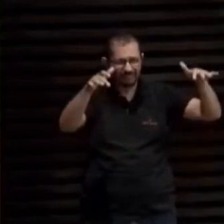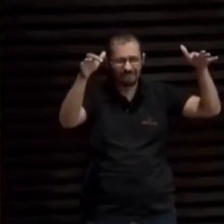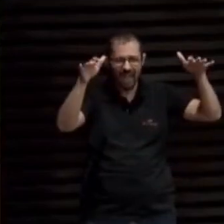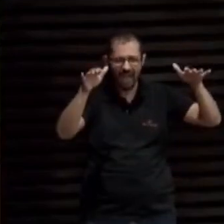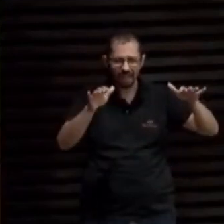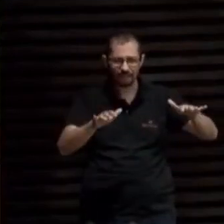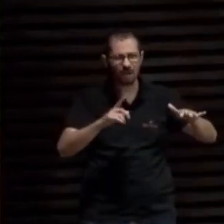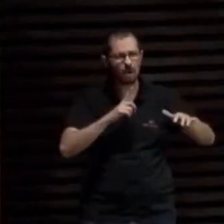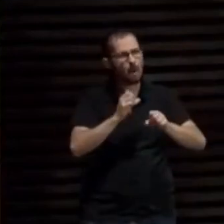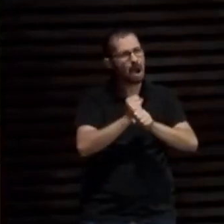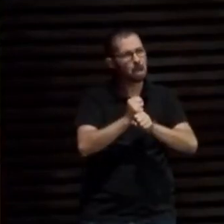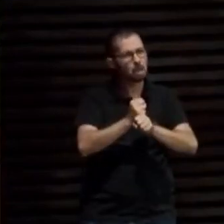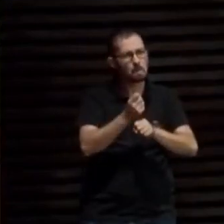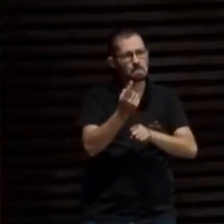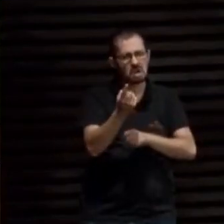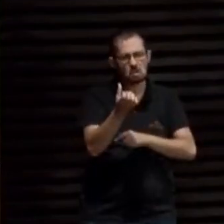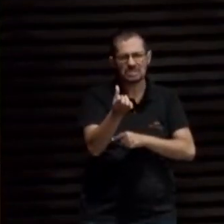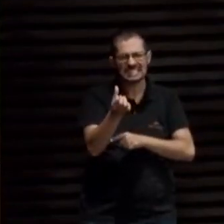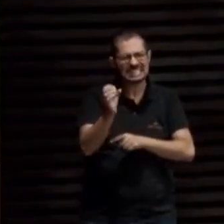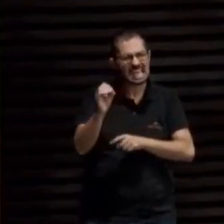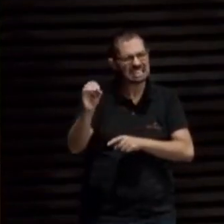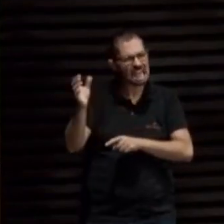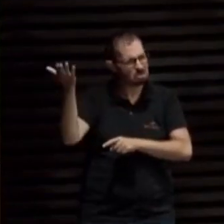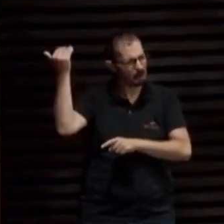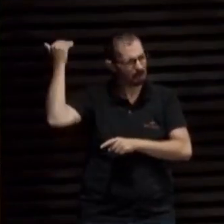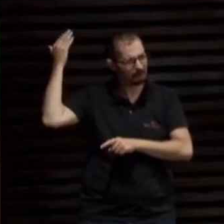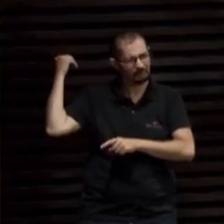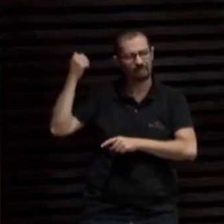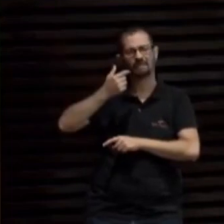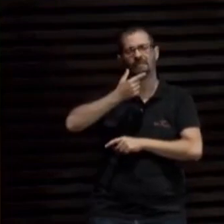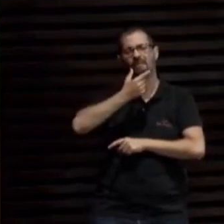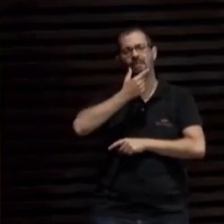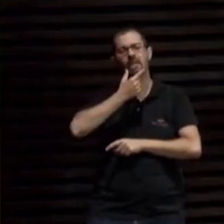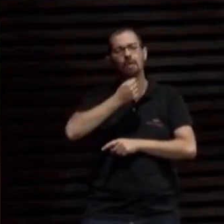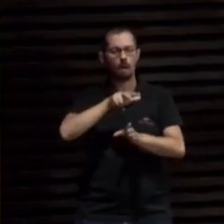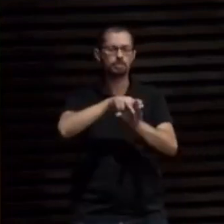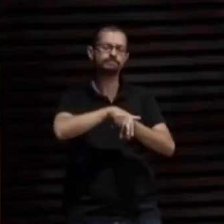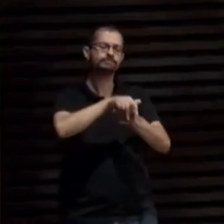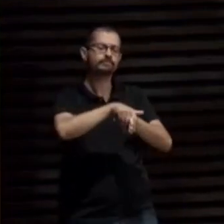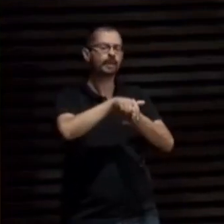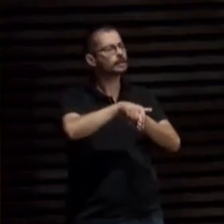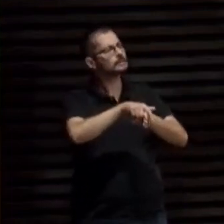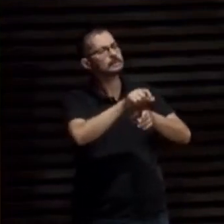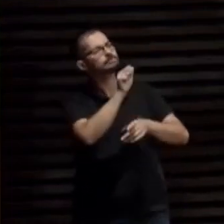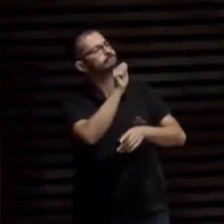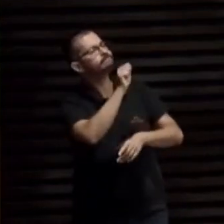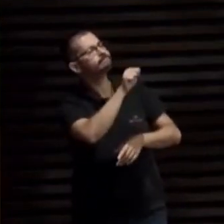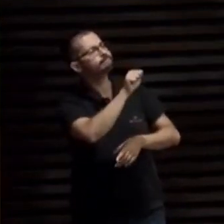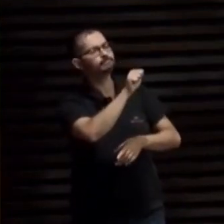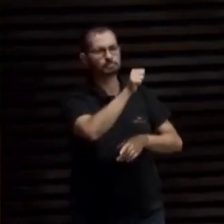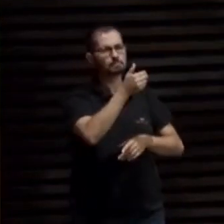Isso é 1600 e tanto. E ele chegou e pediu abrigo. O